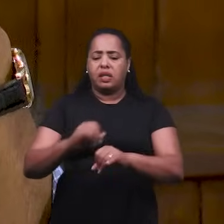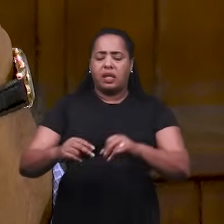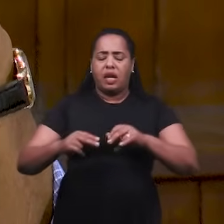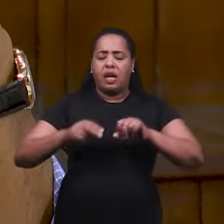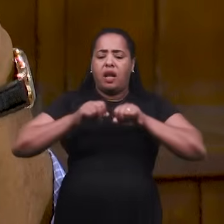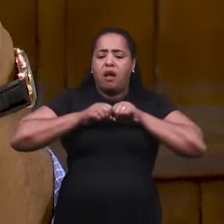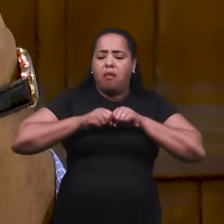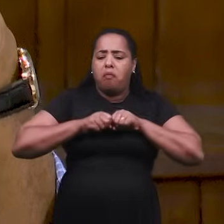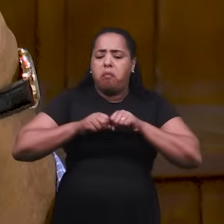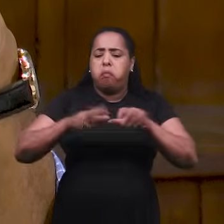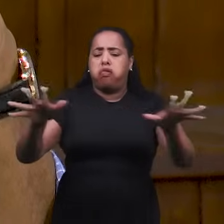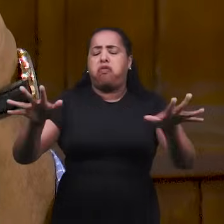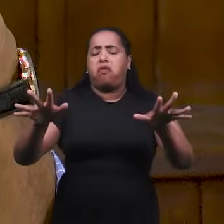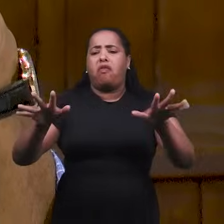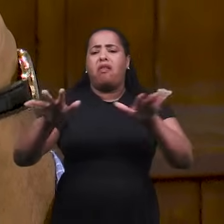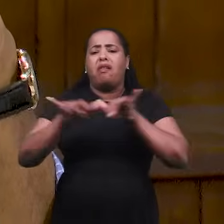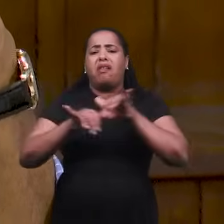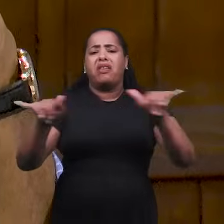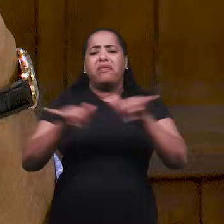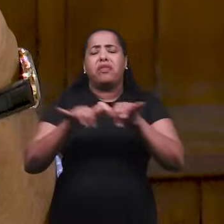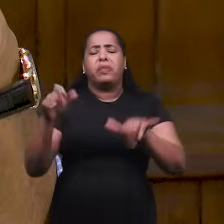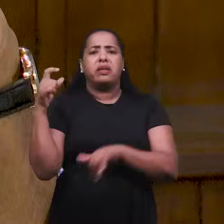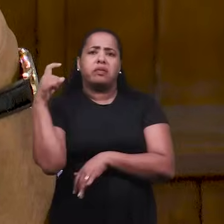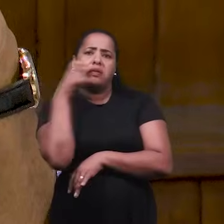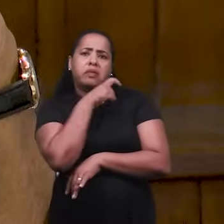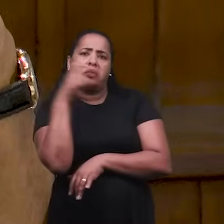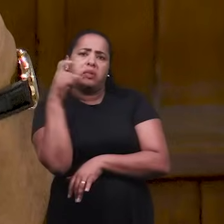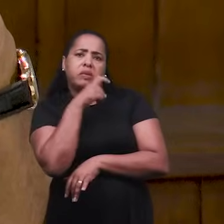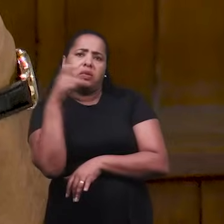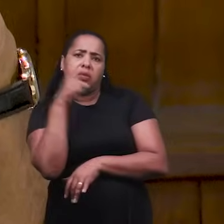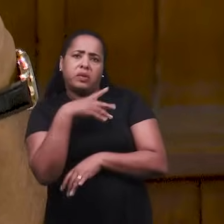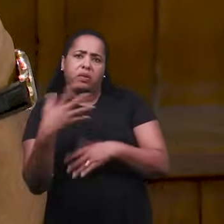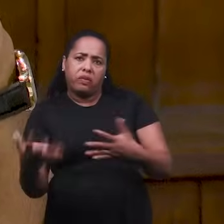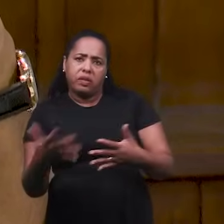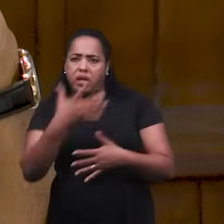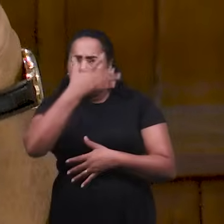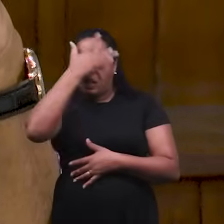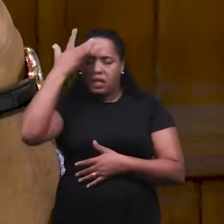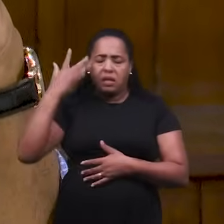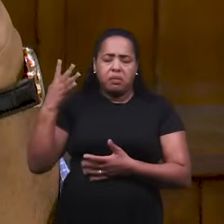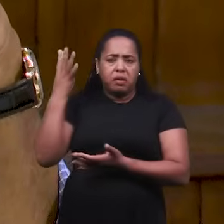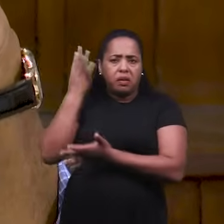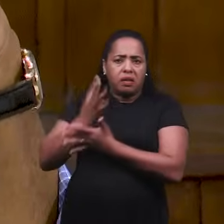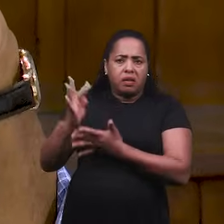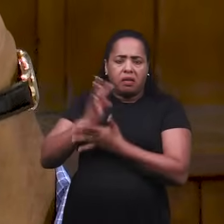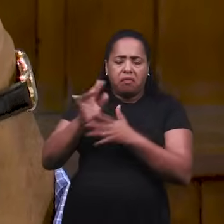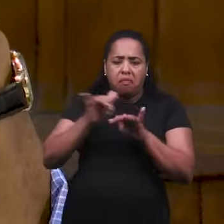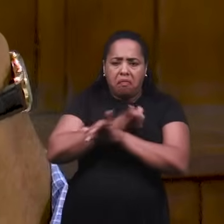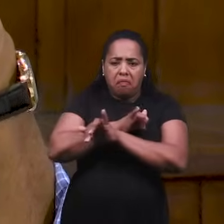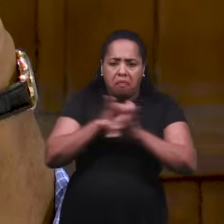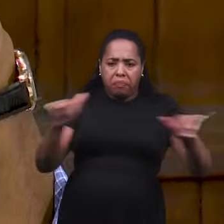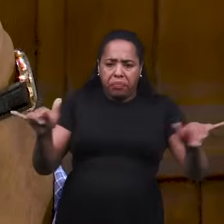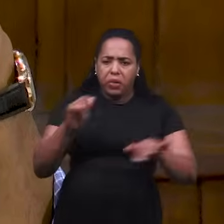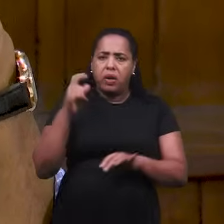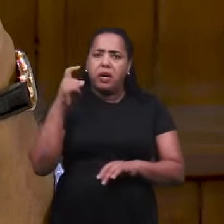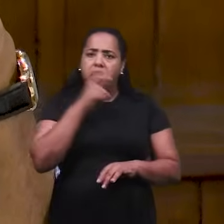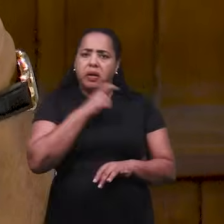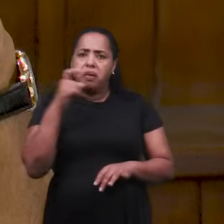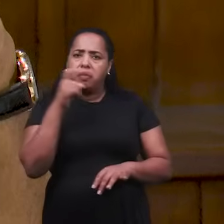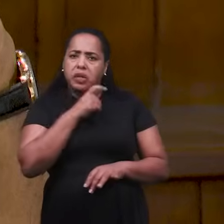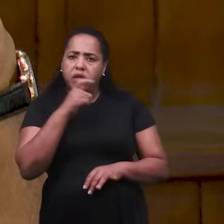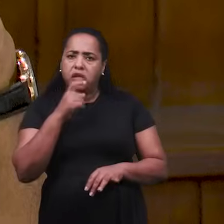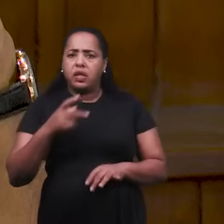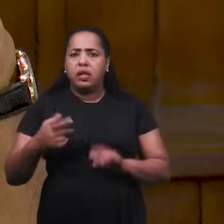mentiras, e gente até entendida, hein? Arqueólogo, pessoa entendida, que propaga suas mentiras sobre a questão que não